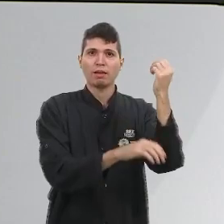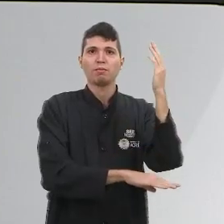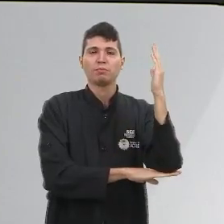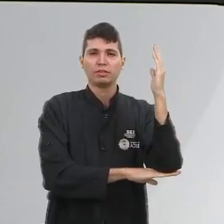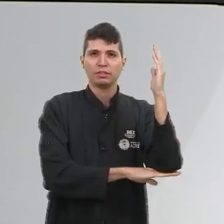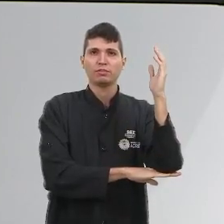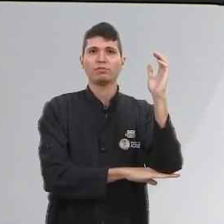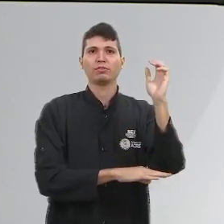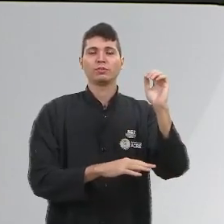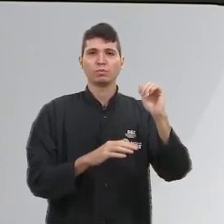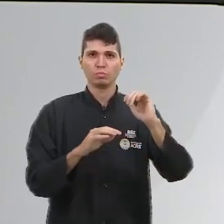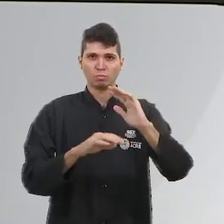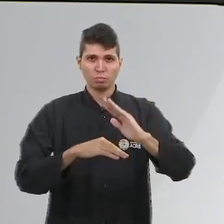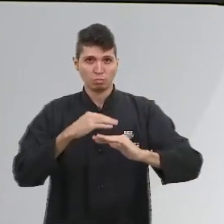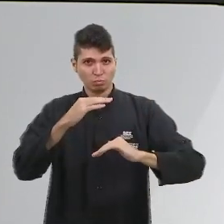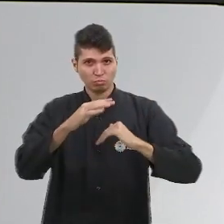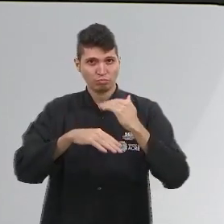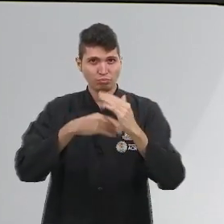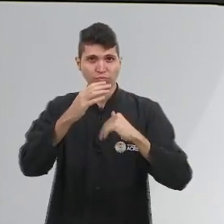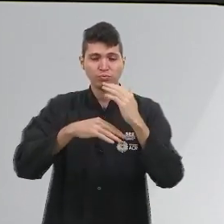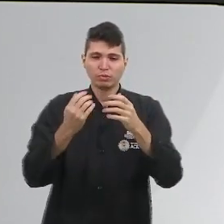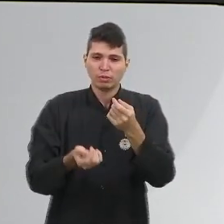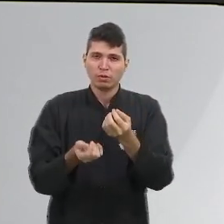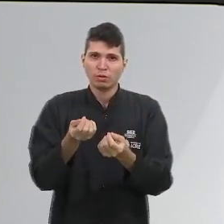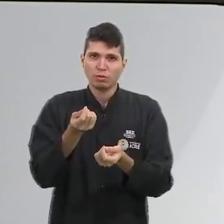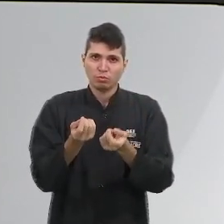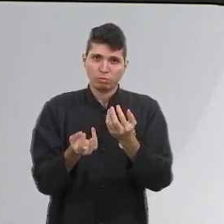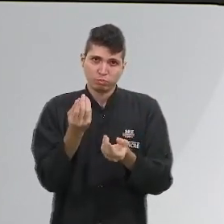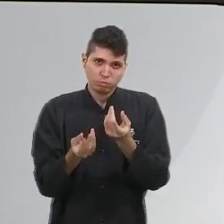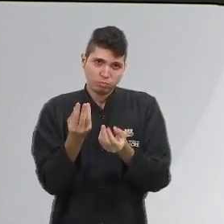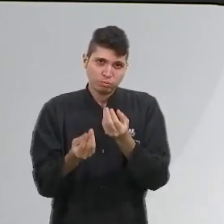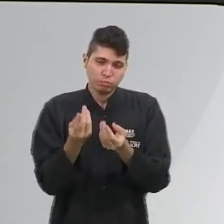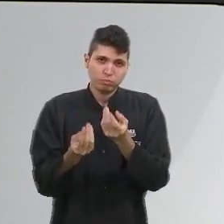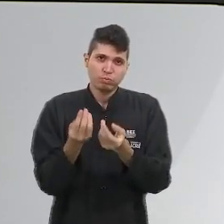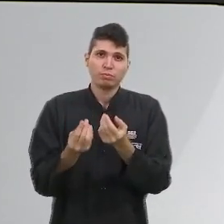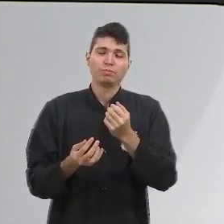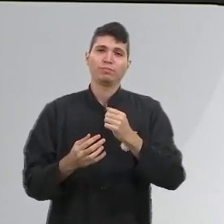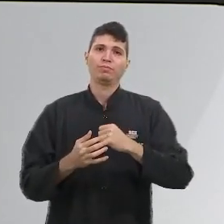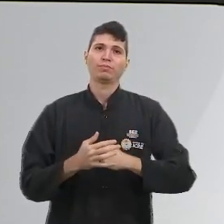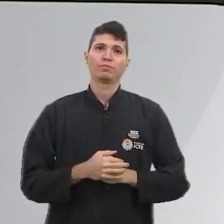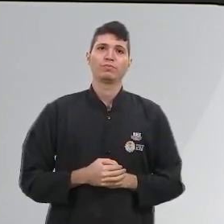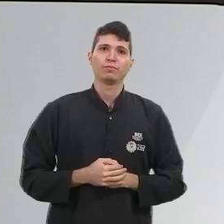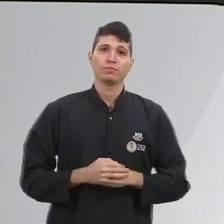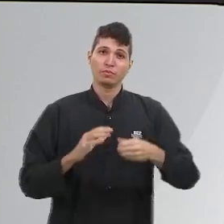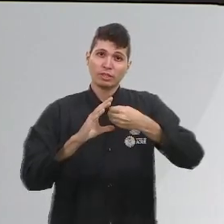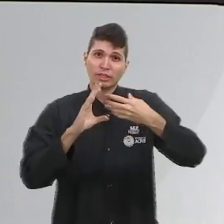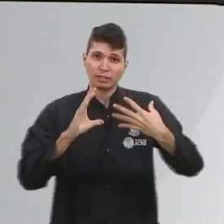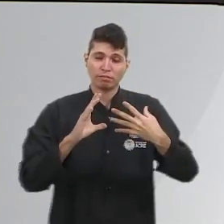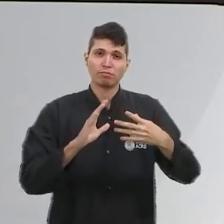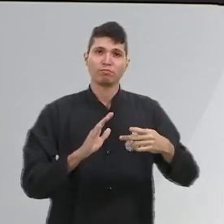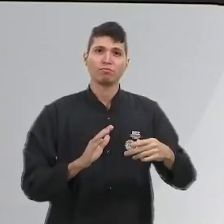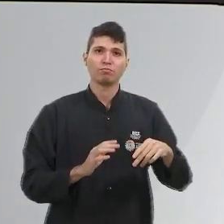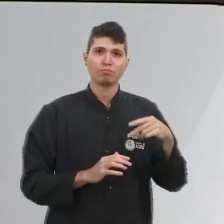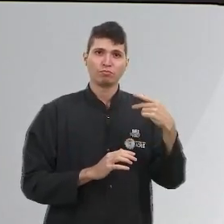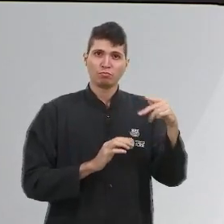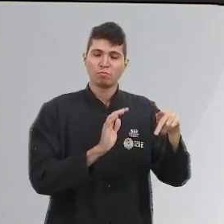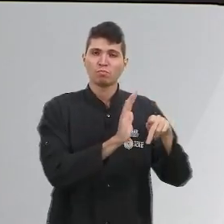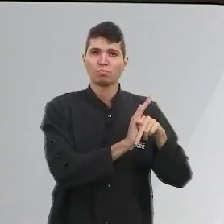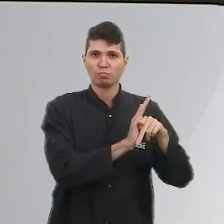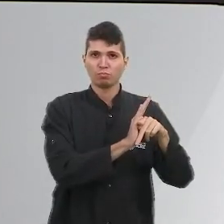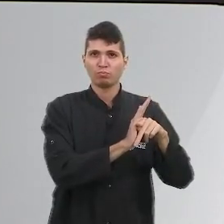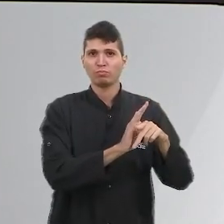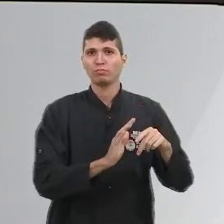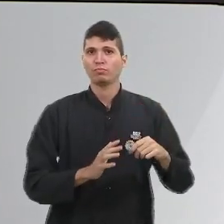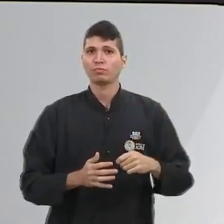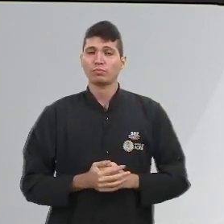carbonização dessa madeira, eu vou ter o carvão vegetal. Algumas características desse carvão vegetal, olha só. Então, o